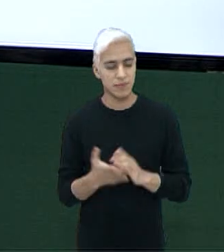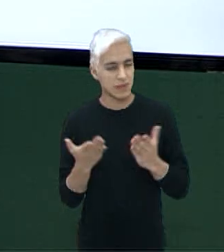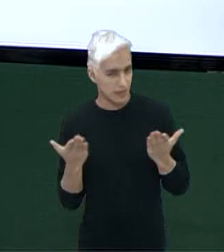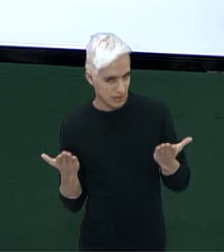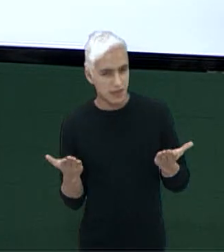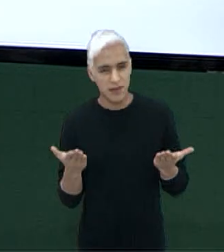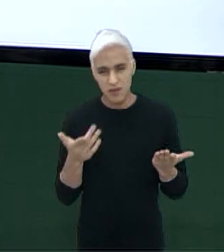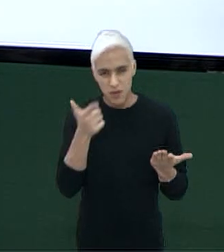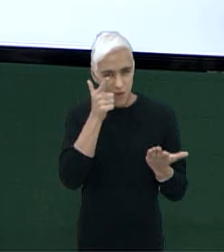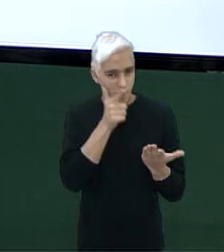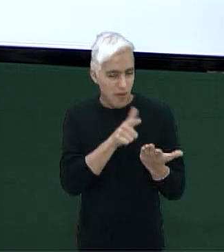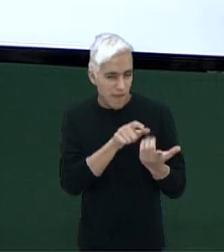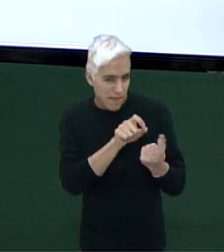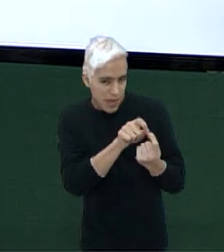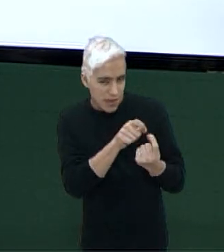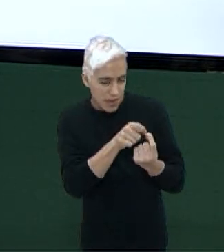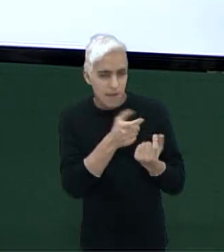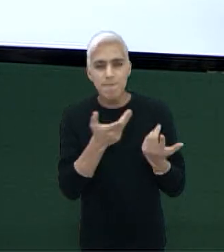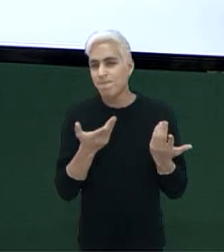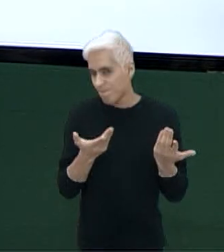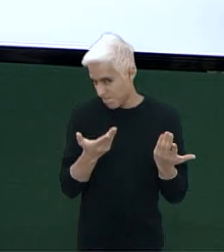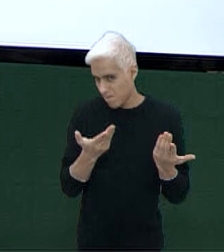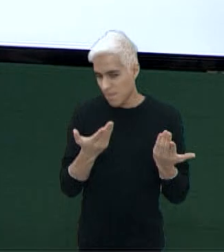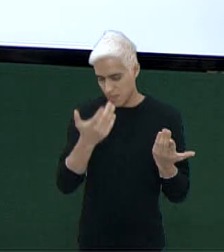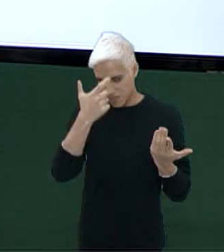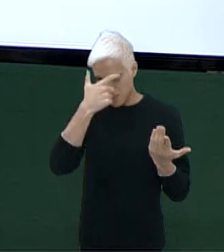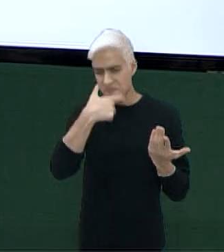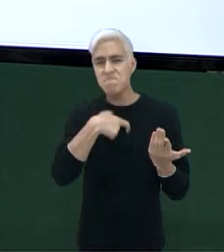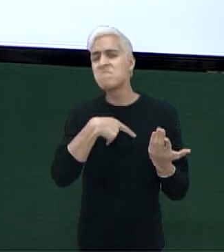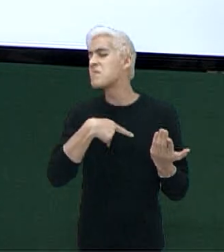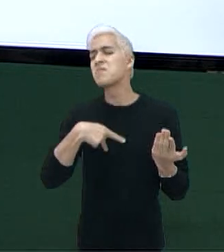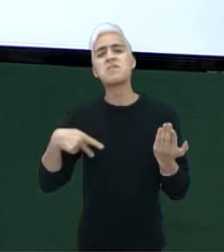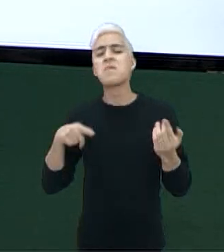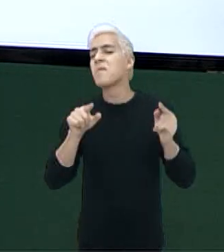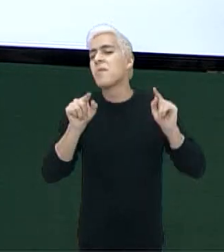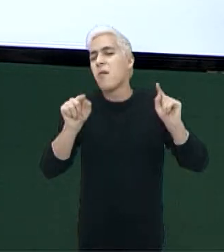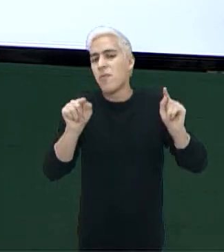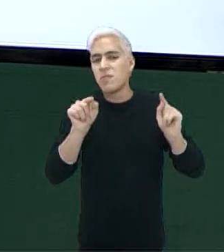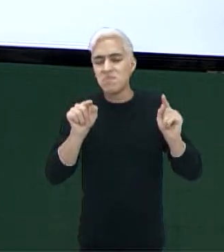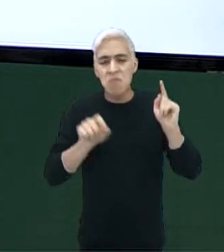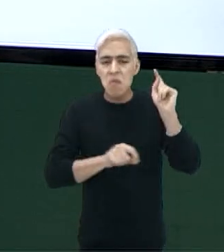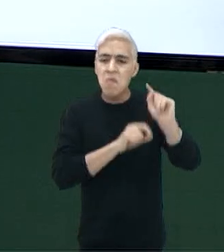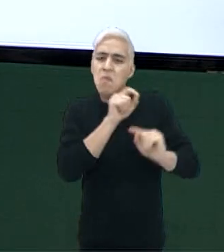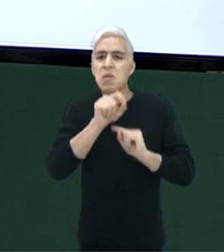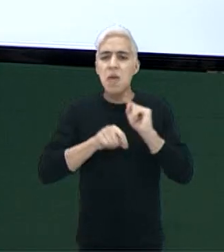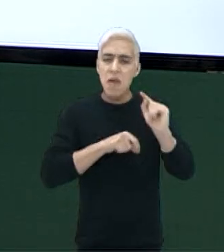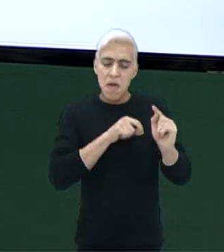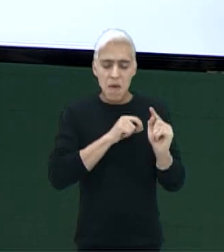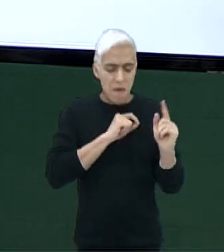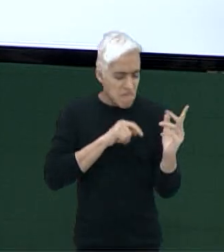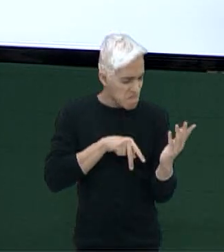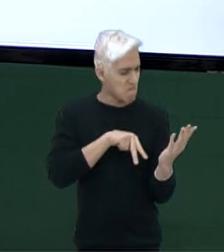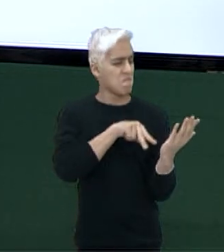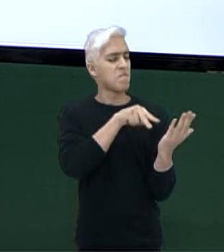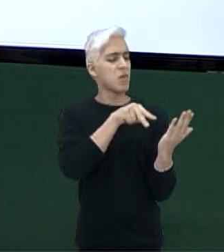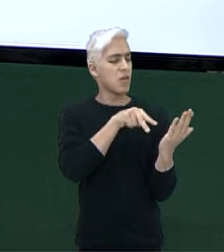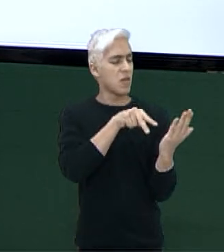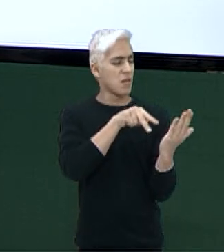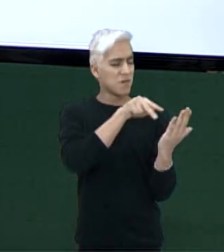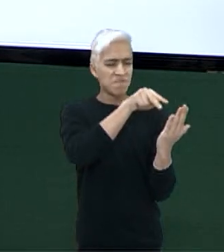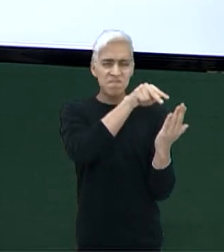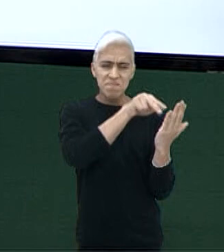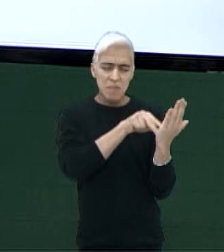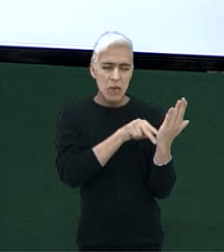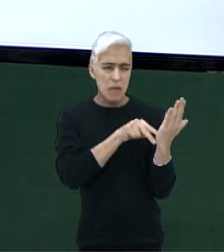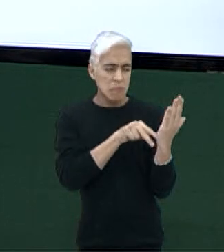Então, você conseguiu fazer? O que a professora está fazendo, né? O que a gente está olhando? O trecho ou o